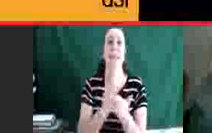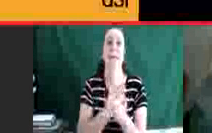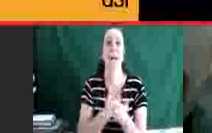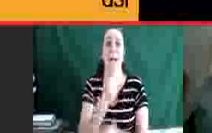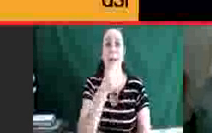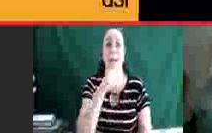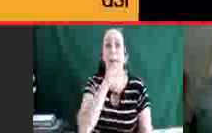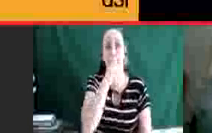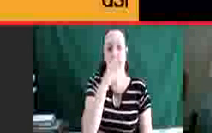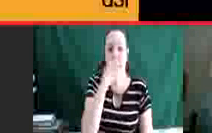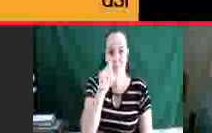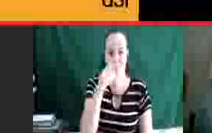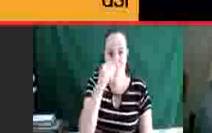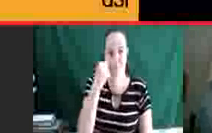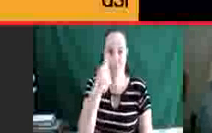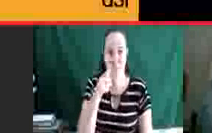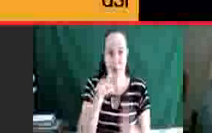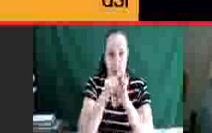o